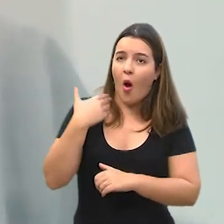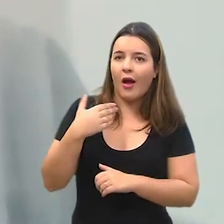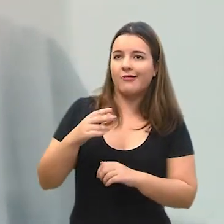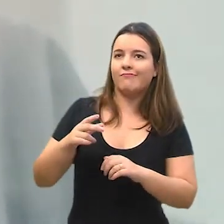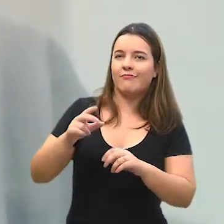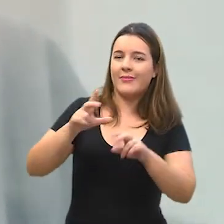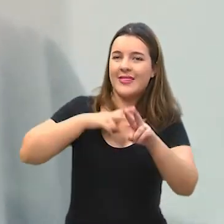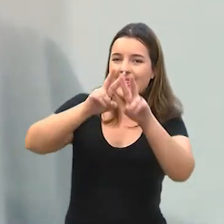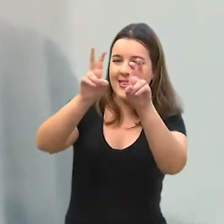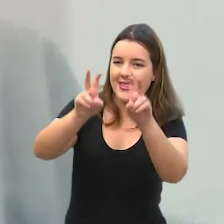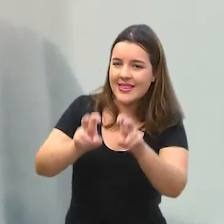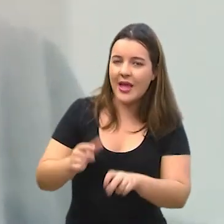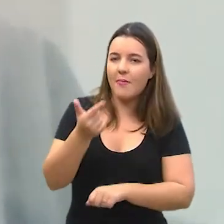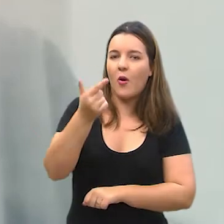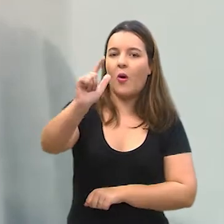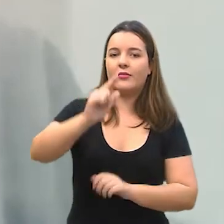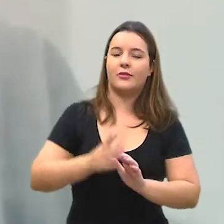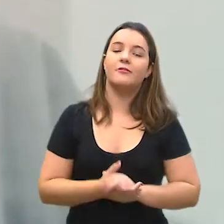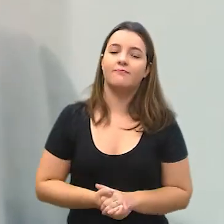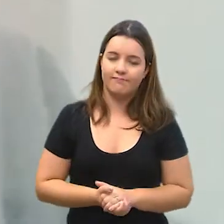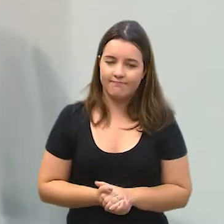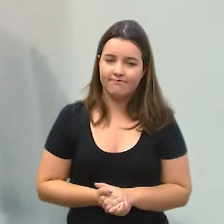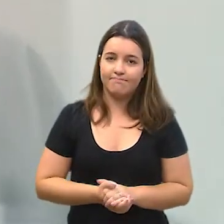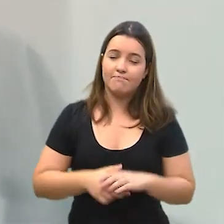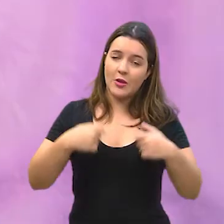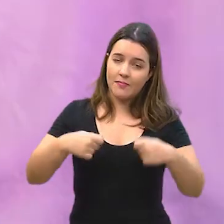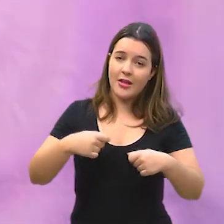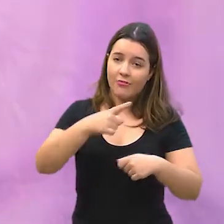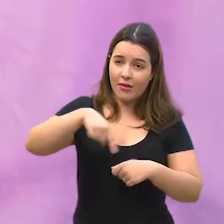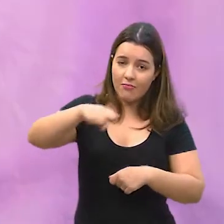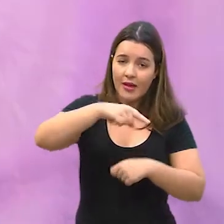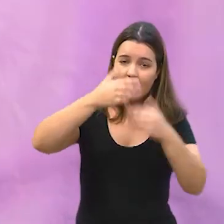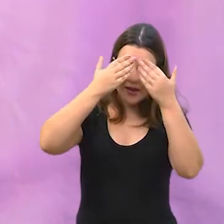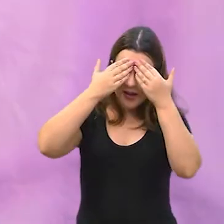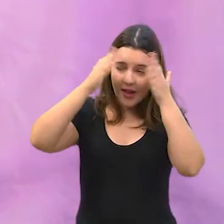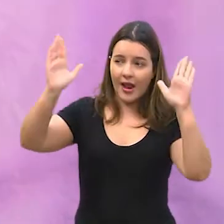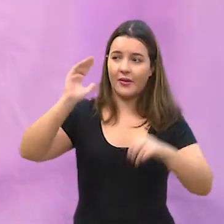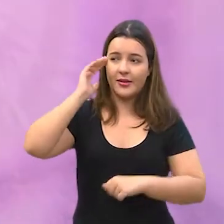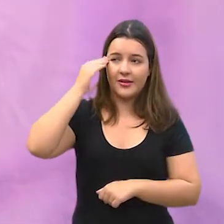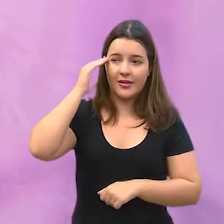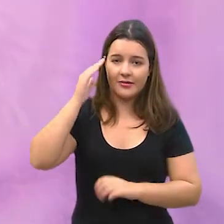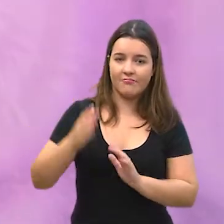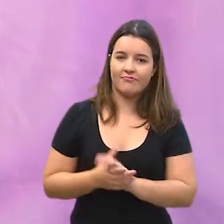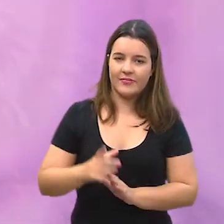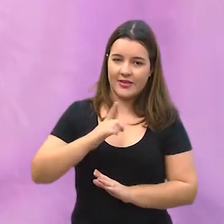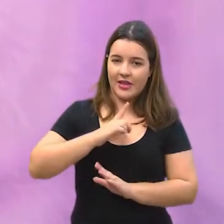onde ele fez esse exame, já há um encaminhamento para o tratamento, doutor?